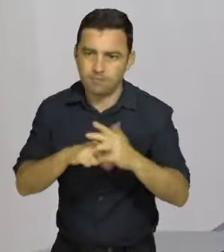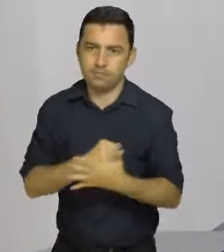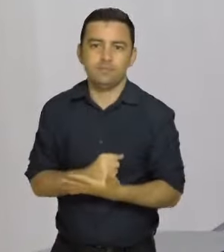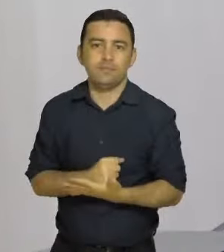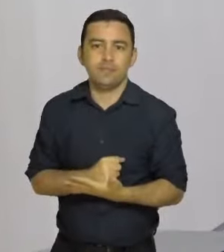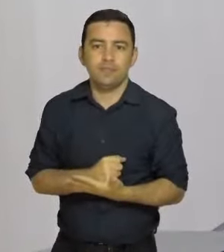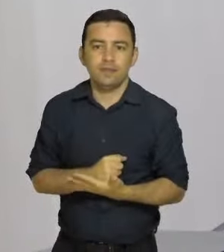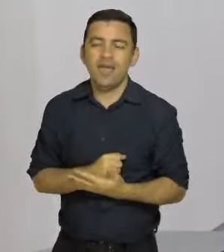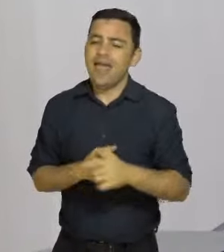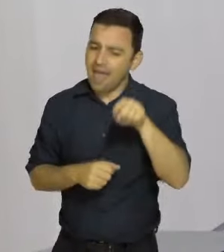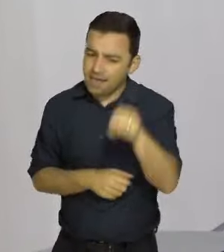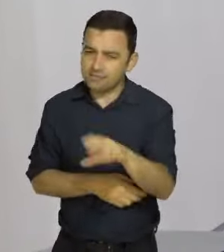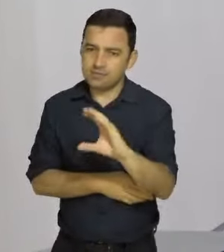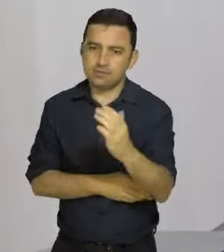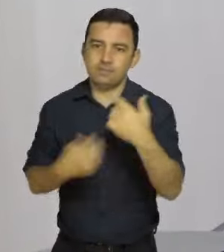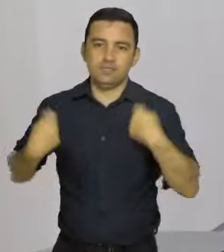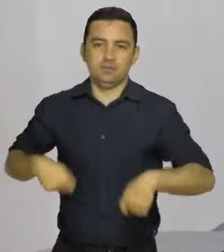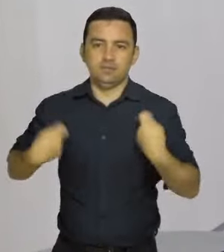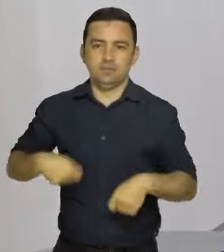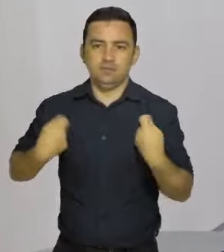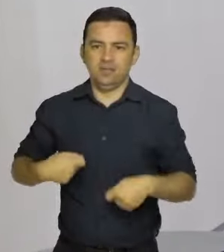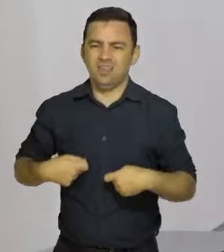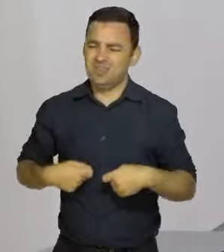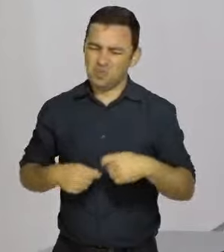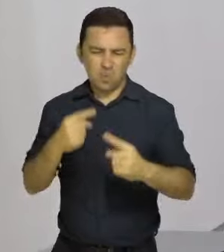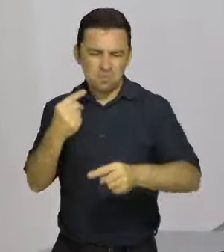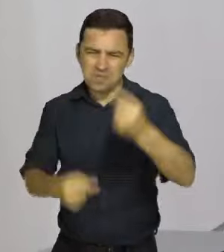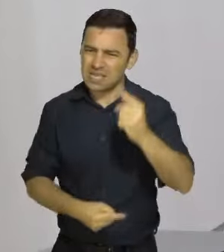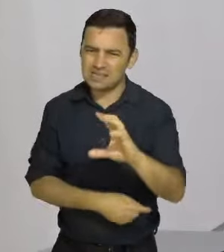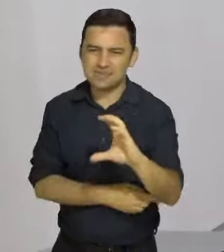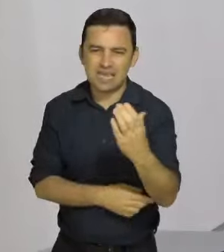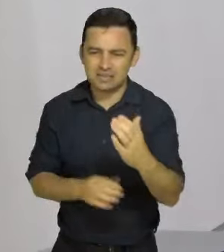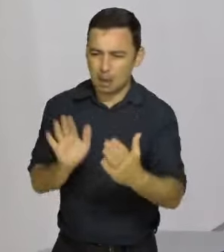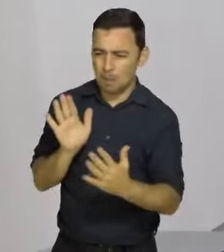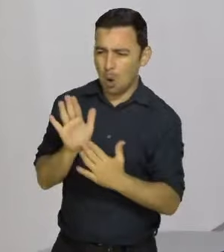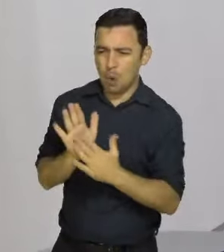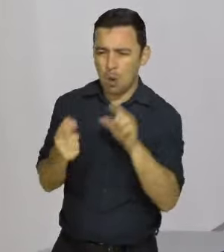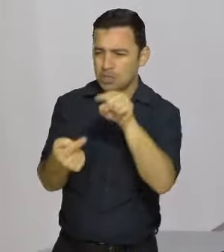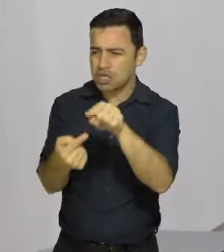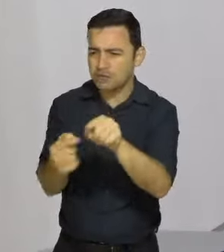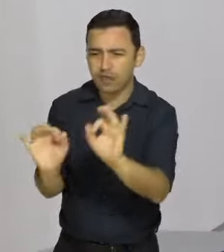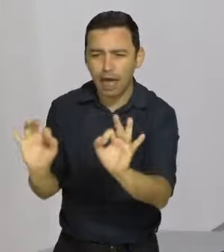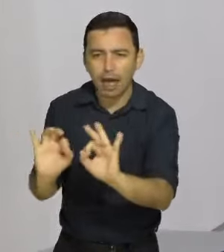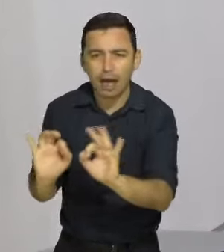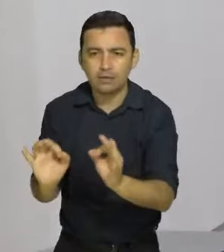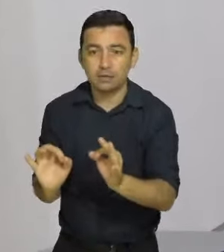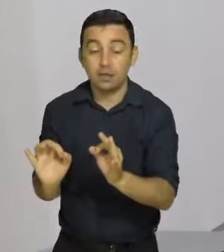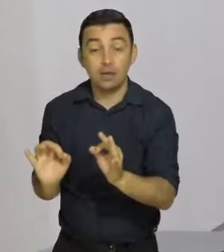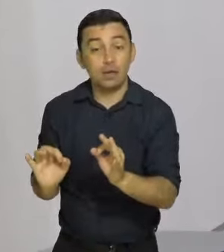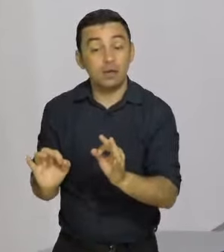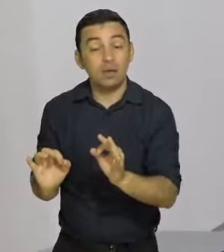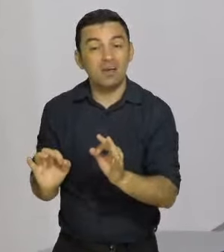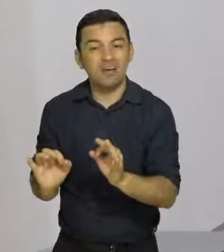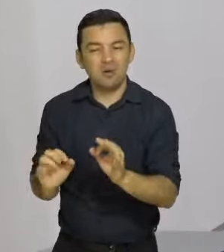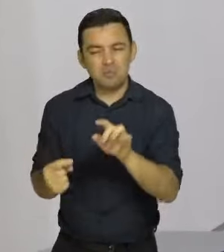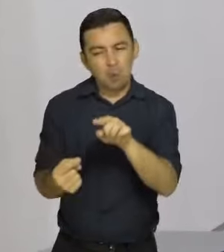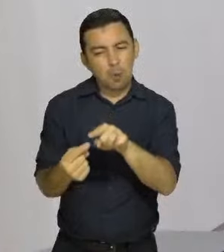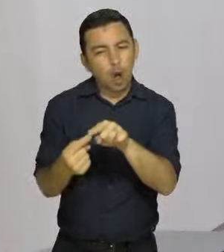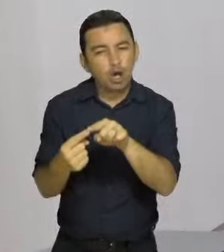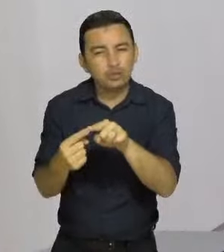nós precisamos, e não uma ciência sem propósito ou com propósito